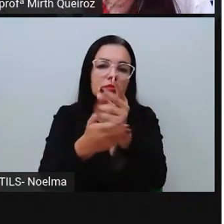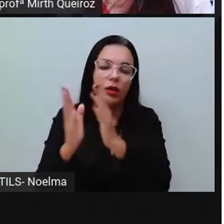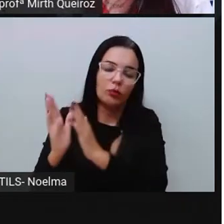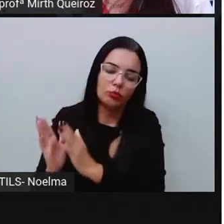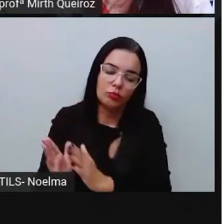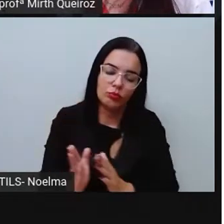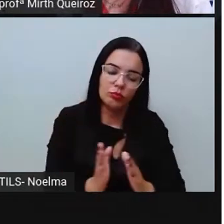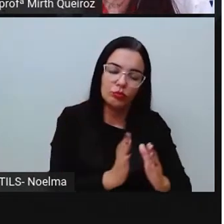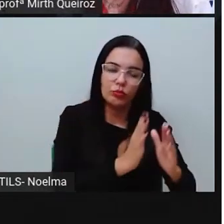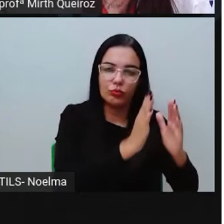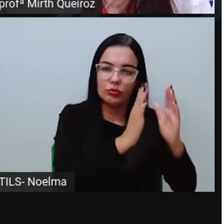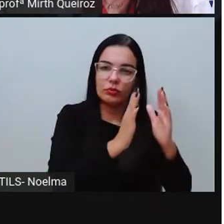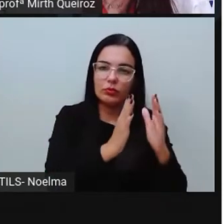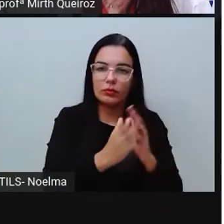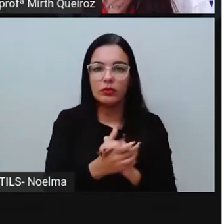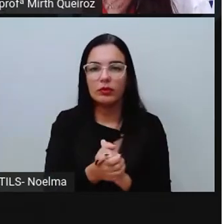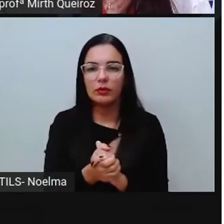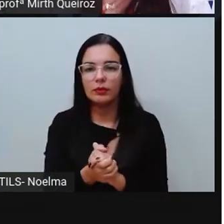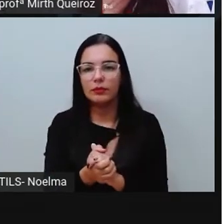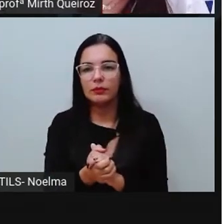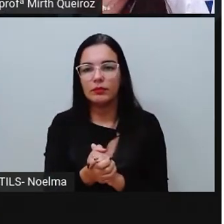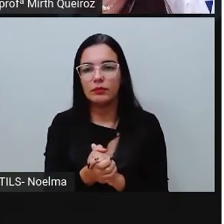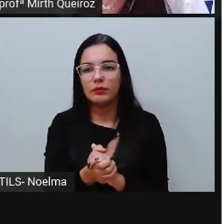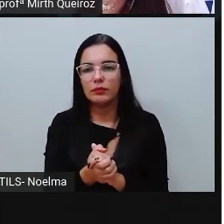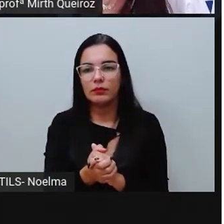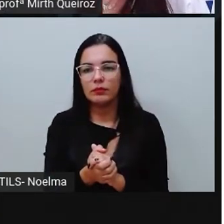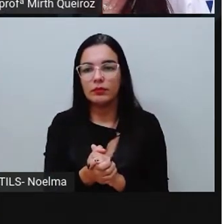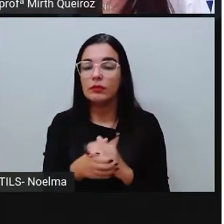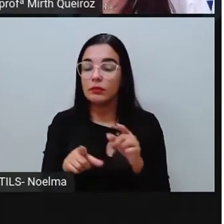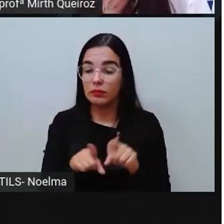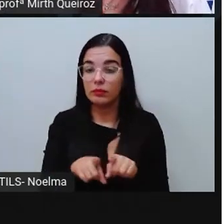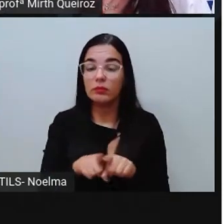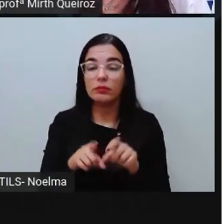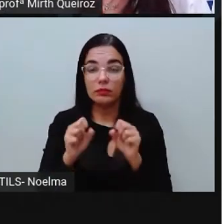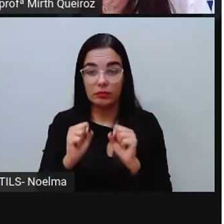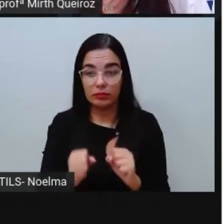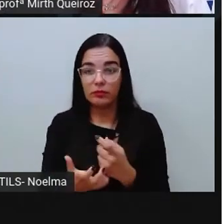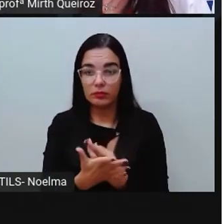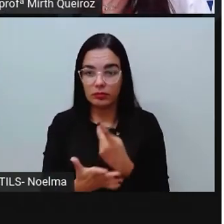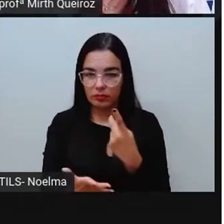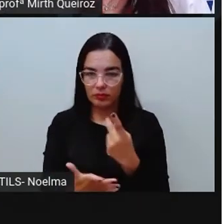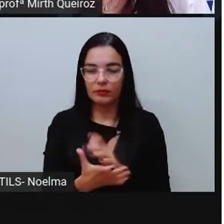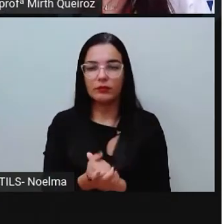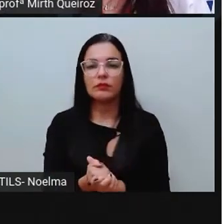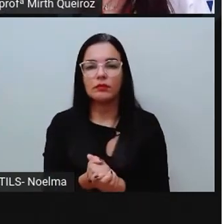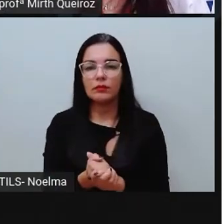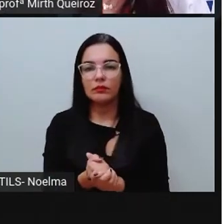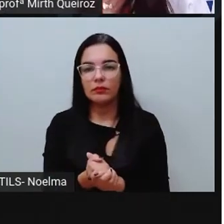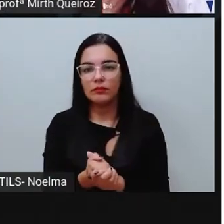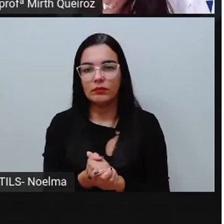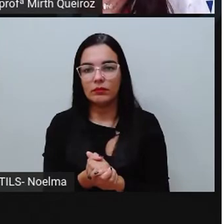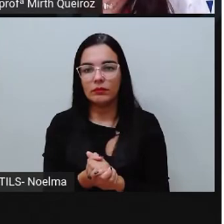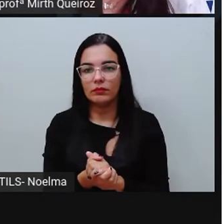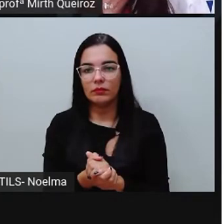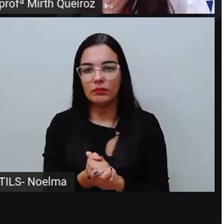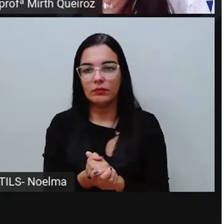adormecidos durante um período, né? Isso seria a hibernação.